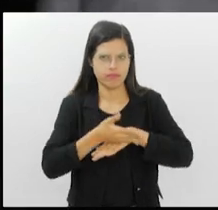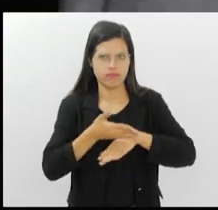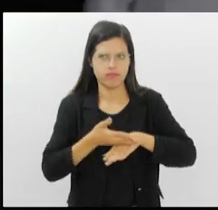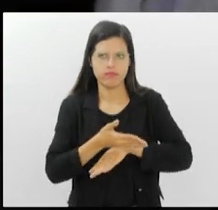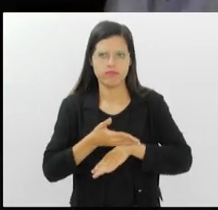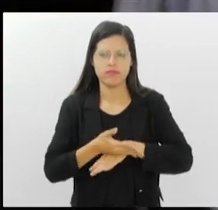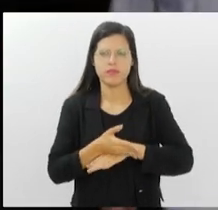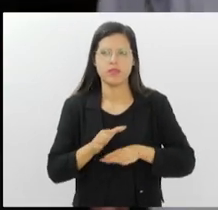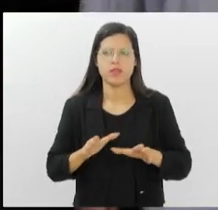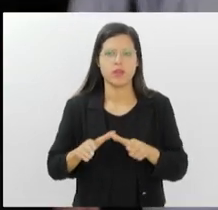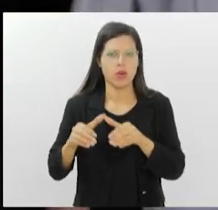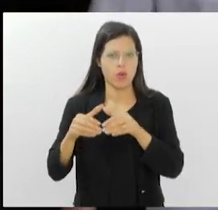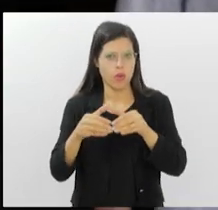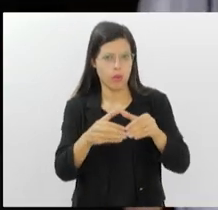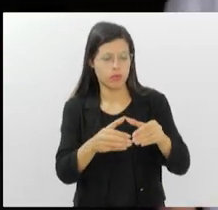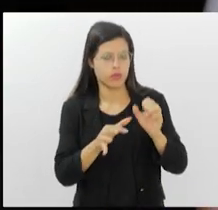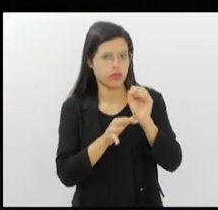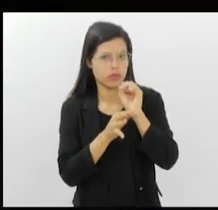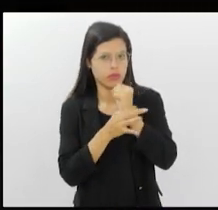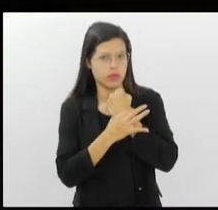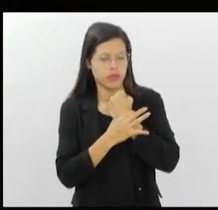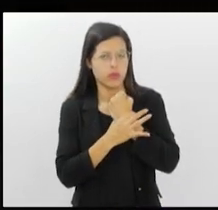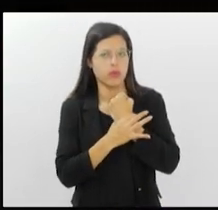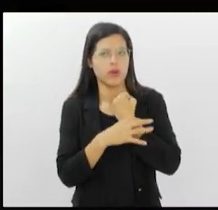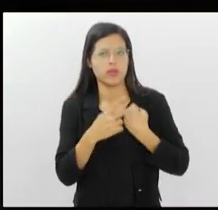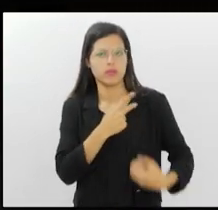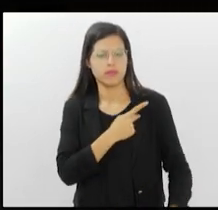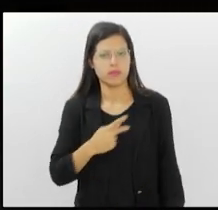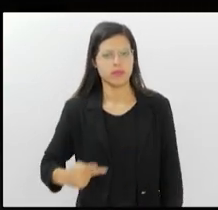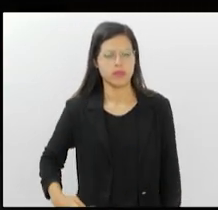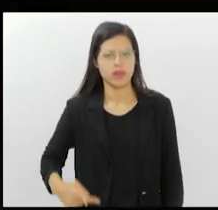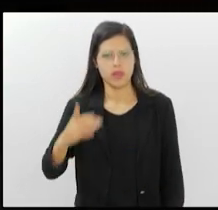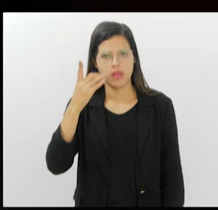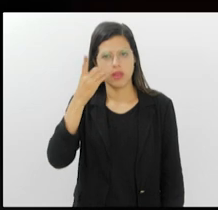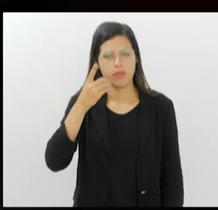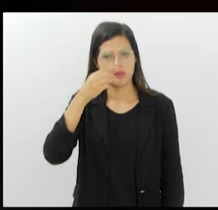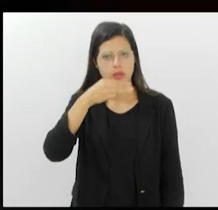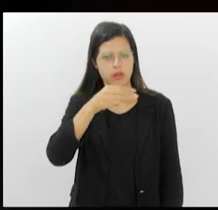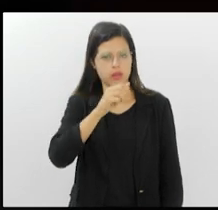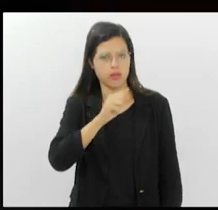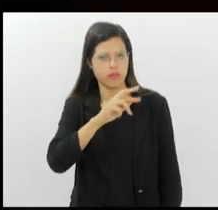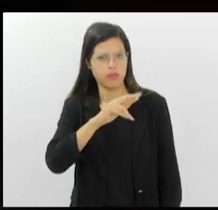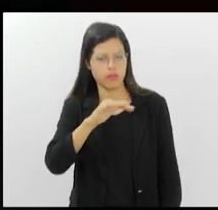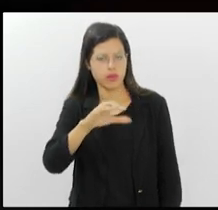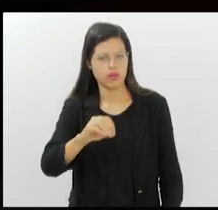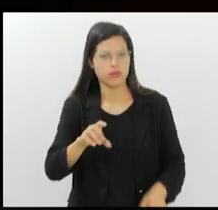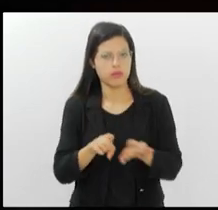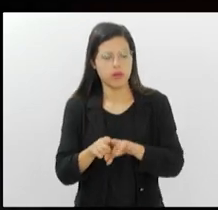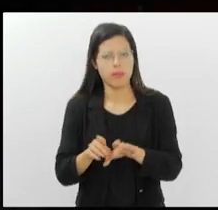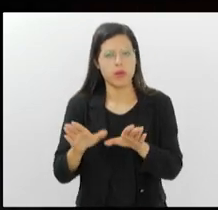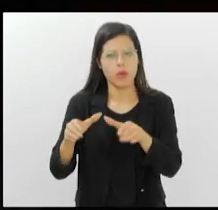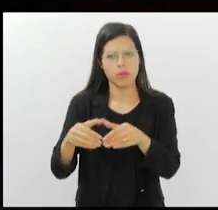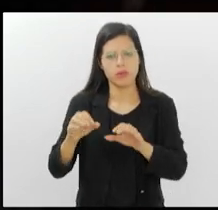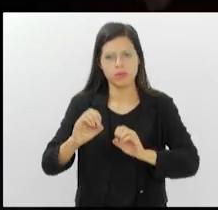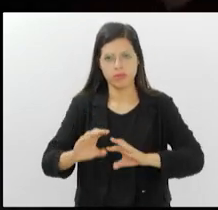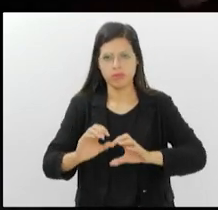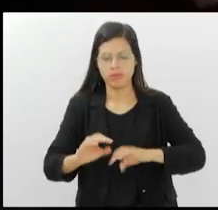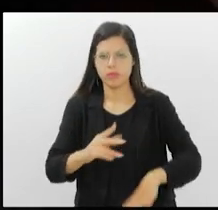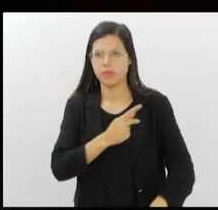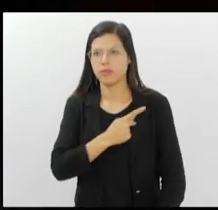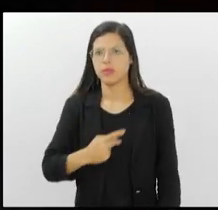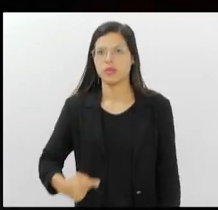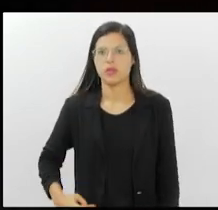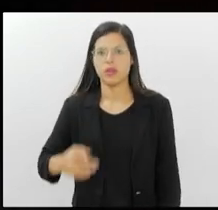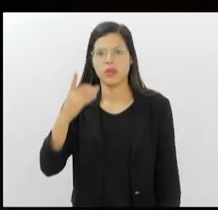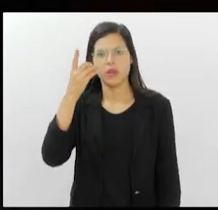da Comissão de Segurança, presidida pelo deputado Márcio Gualberto, e também da Comissão de Educação, presidida pelo